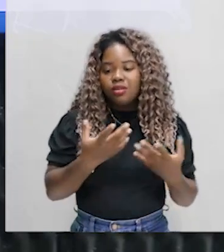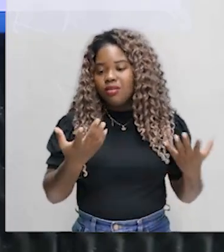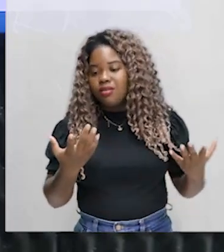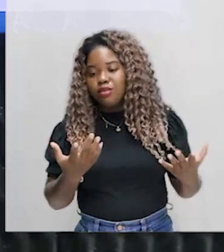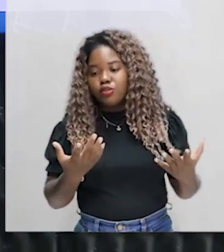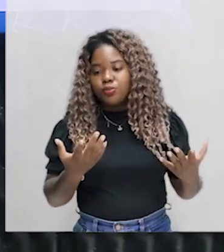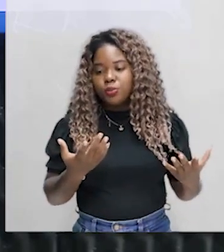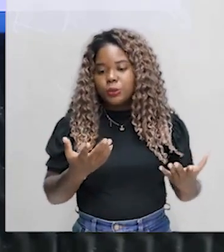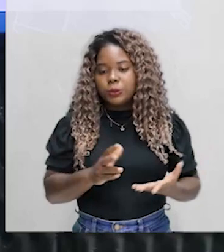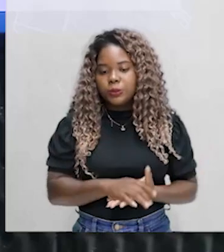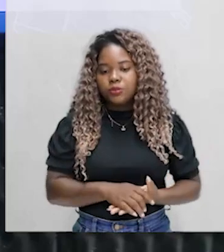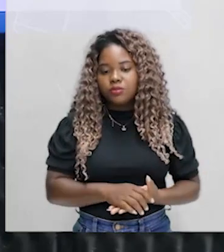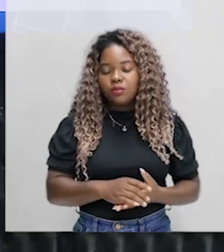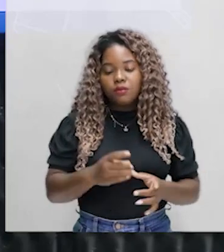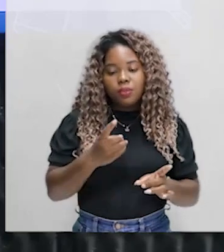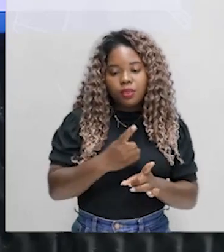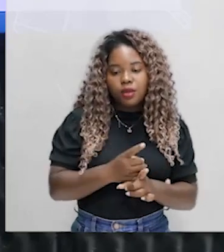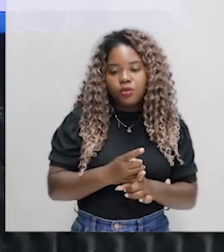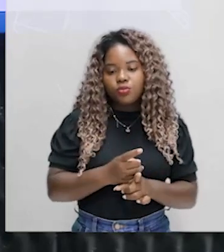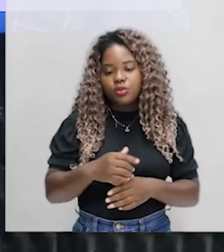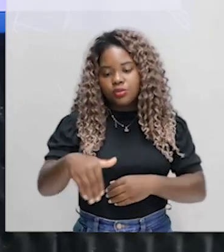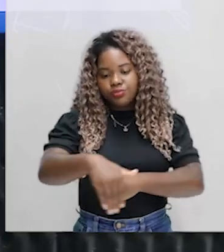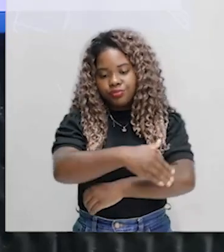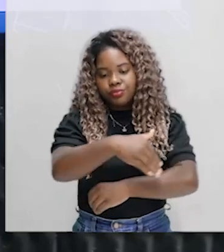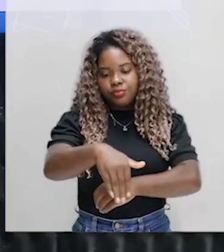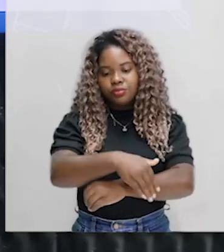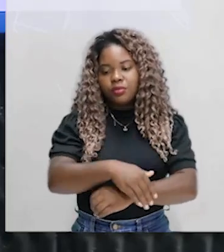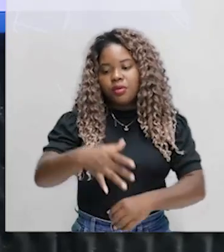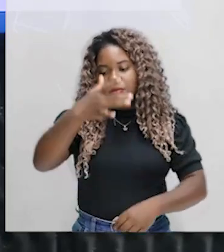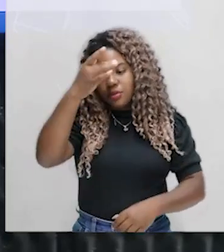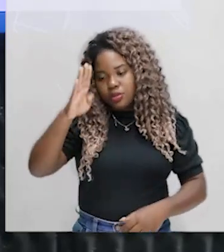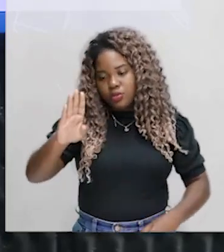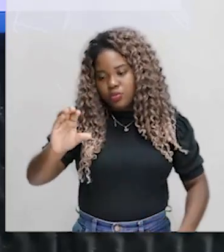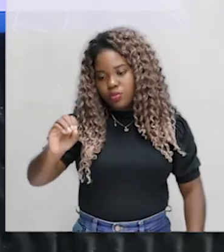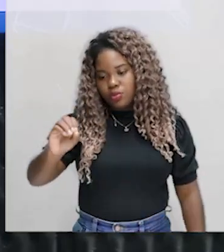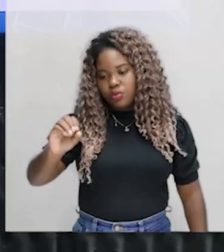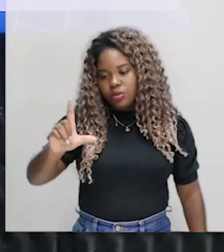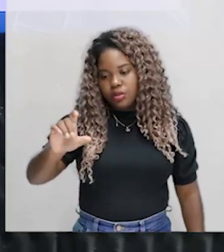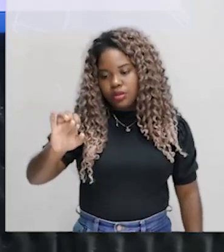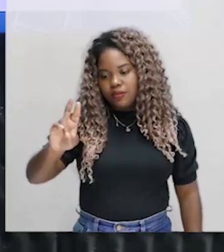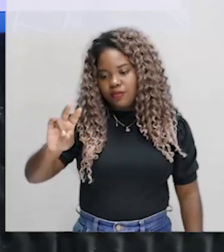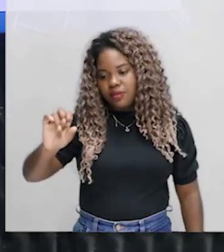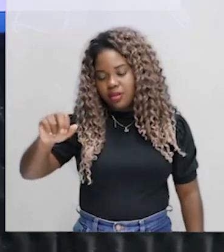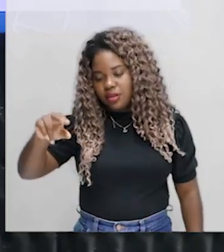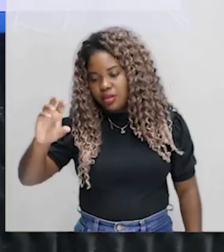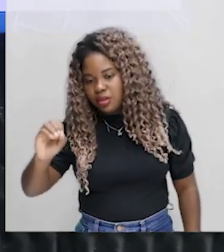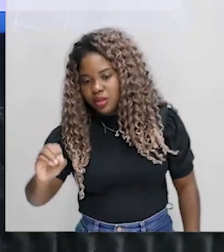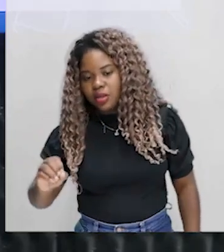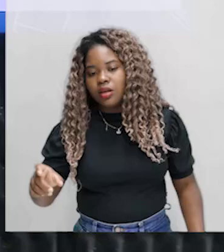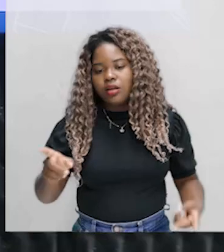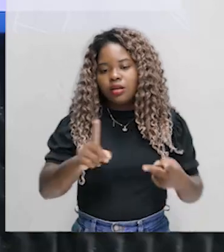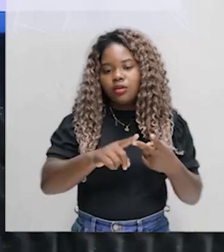muito comum, comumente encontramos na rua bolivianos, atualmente aqui em São Luís, bolivianos,